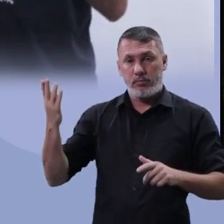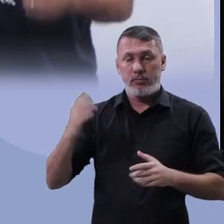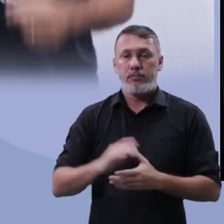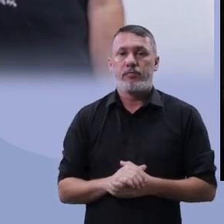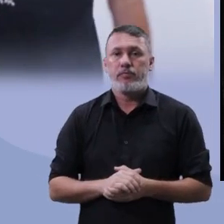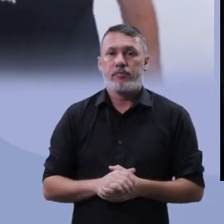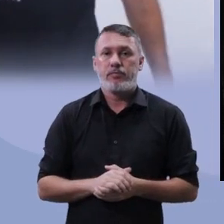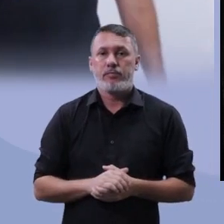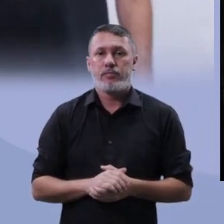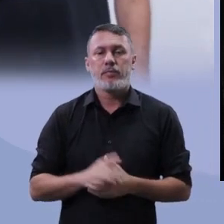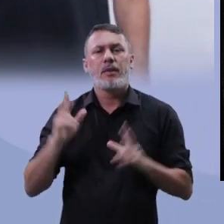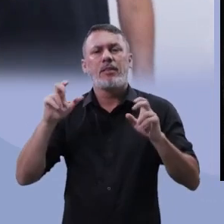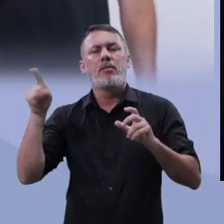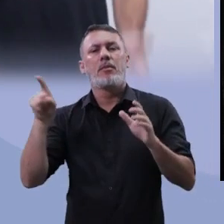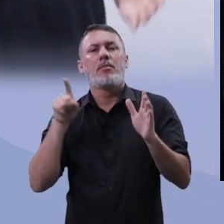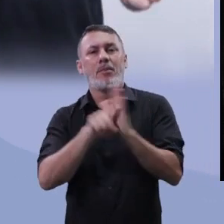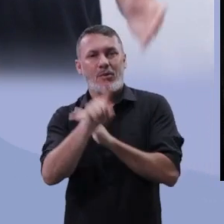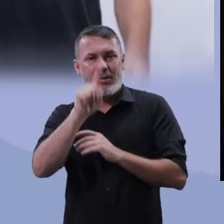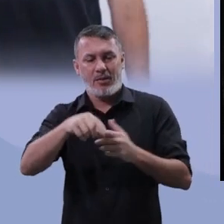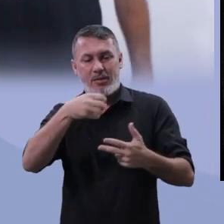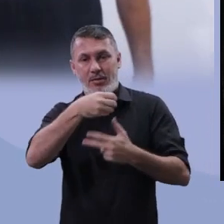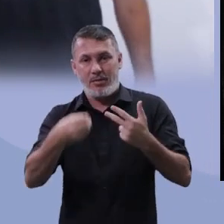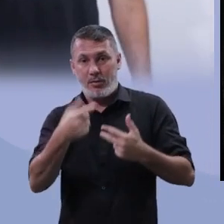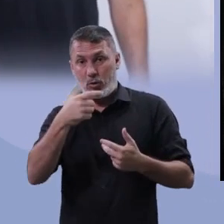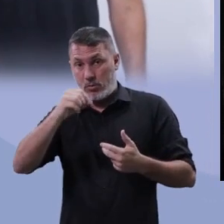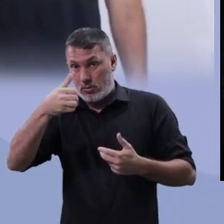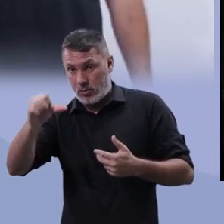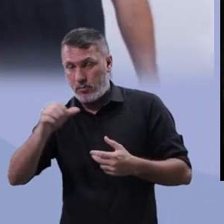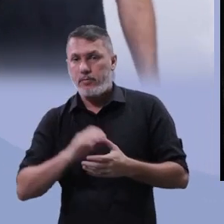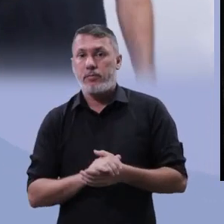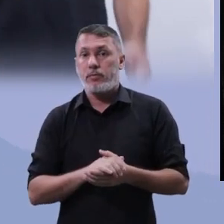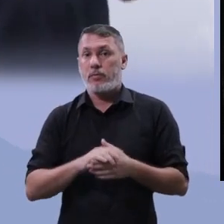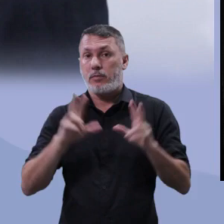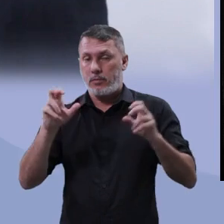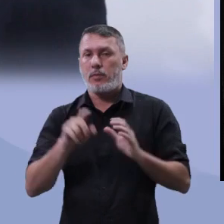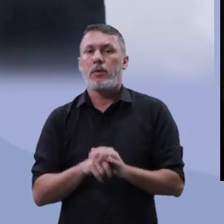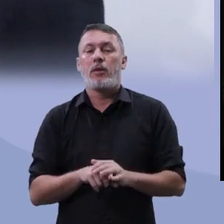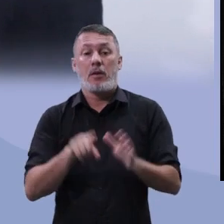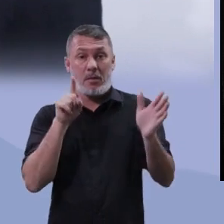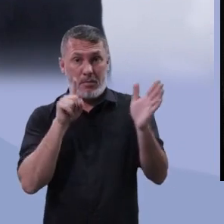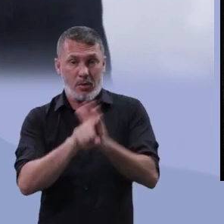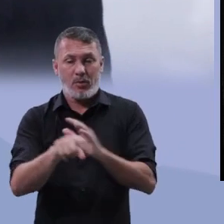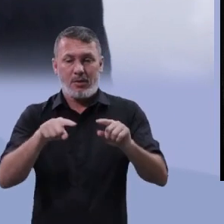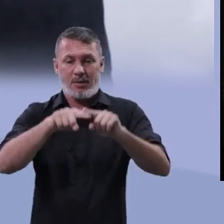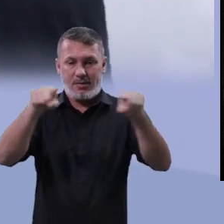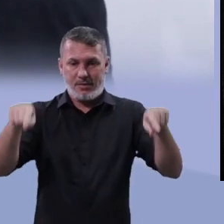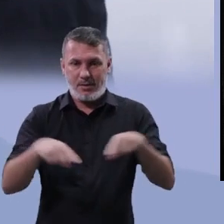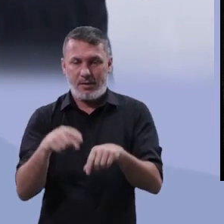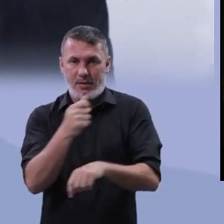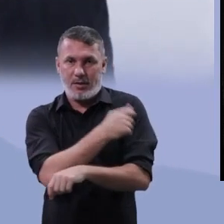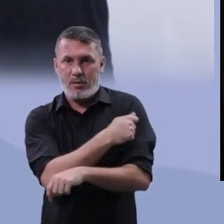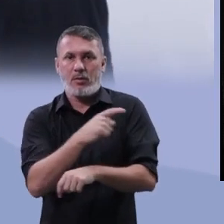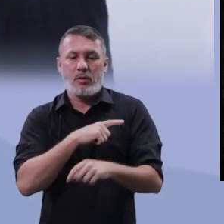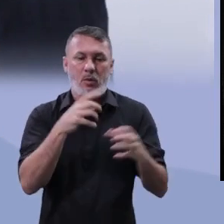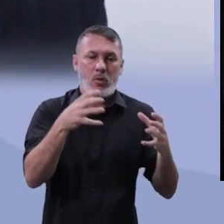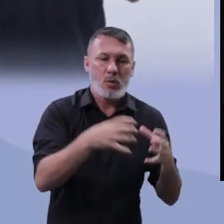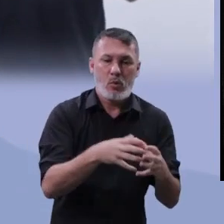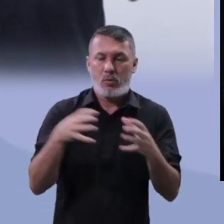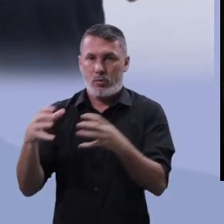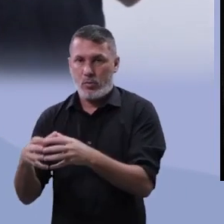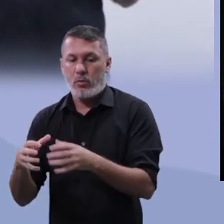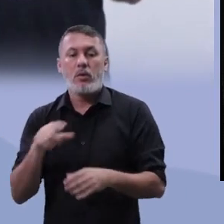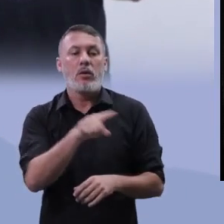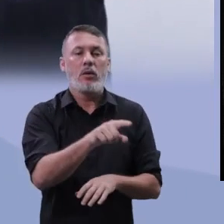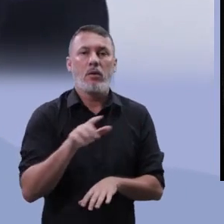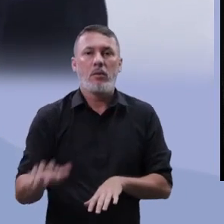tela, vamos ler juntos. Essa questão caiu no Enem 2019, os alunos de uma turma escolar foram divididos em dois grupos. Um grupo